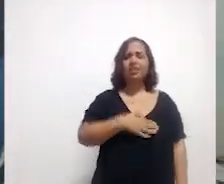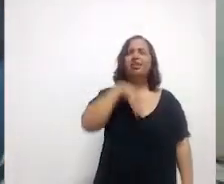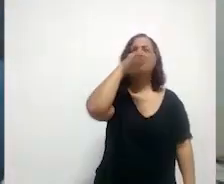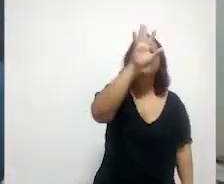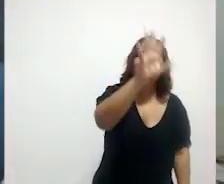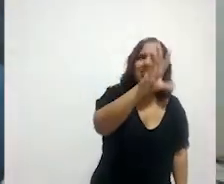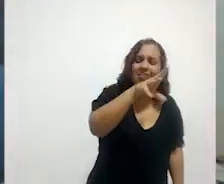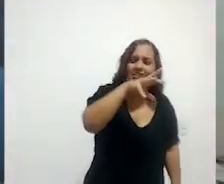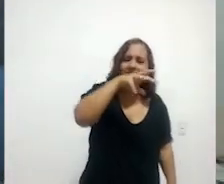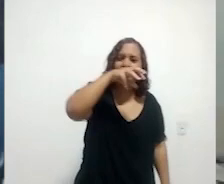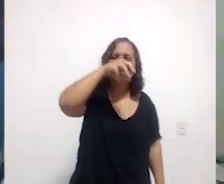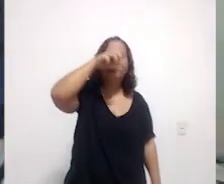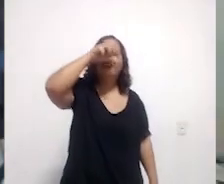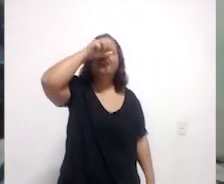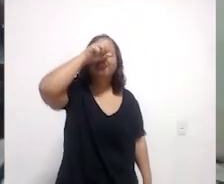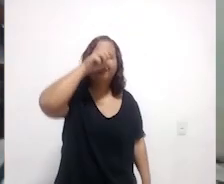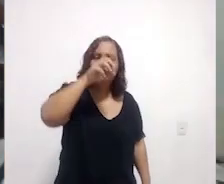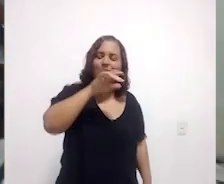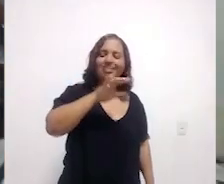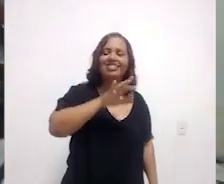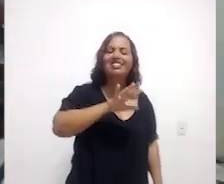Este é o meu